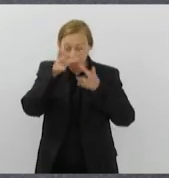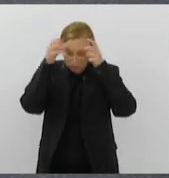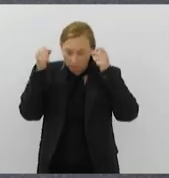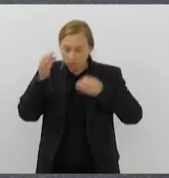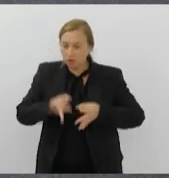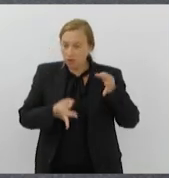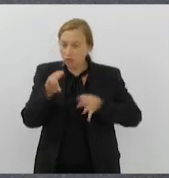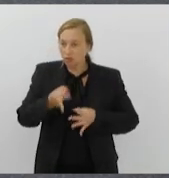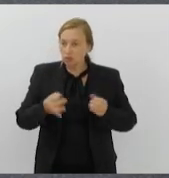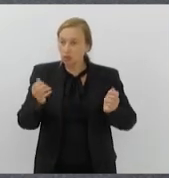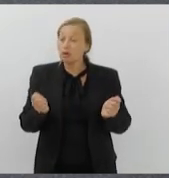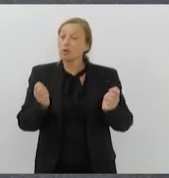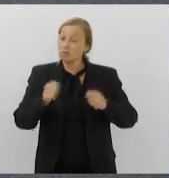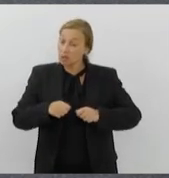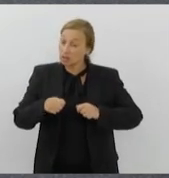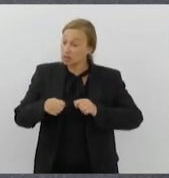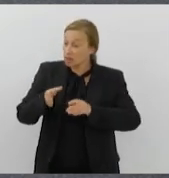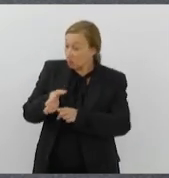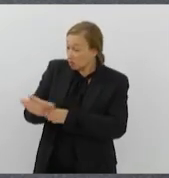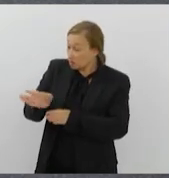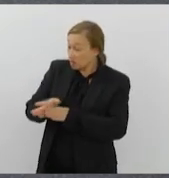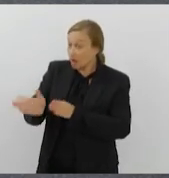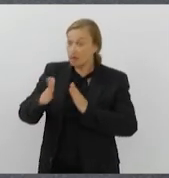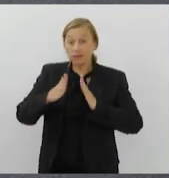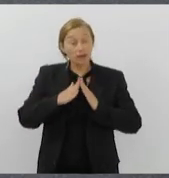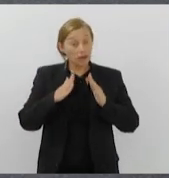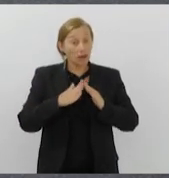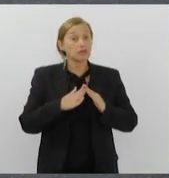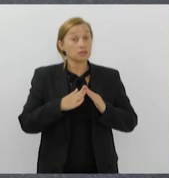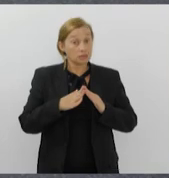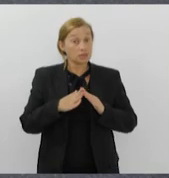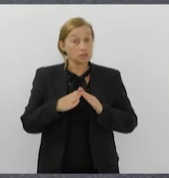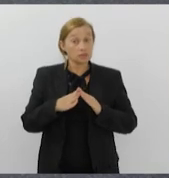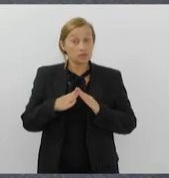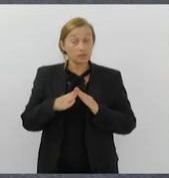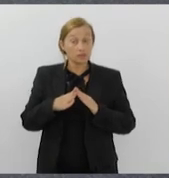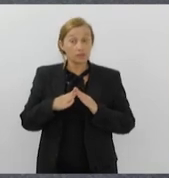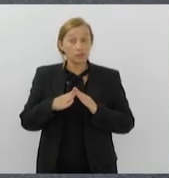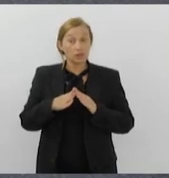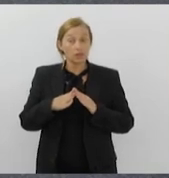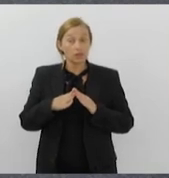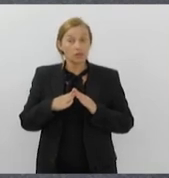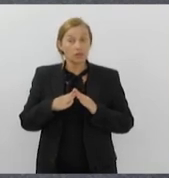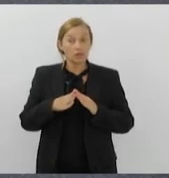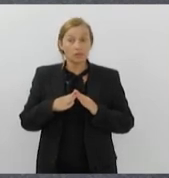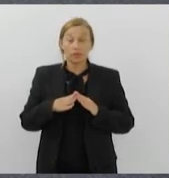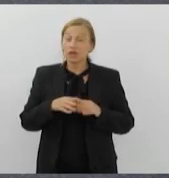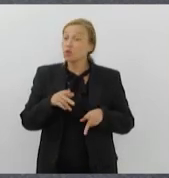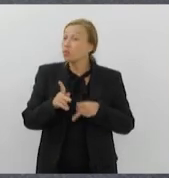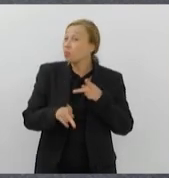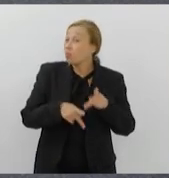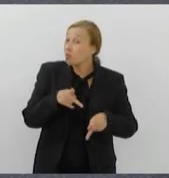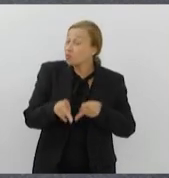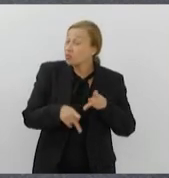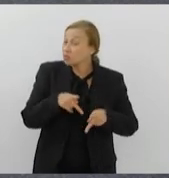essa casa de modo amplo e restrito, para que o contribuinte, de maneira